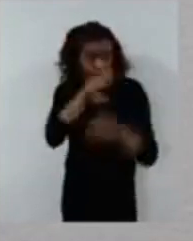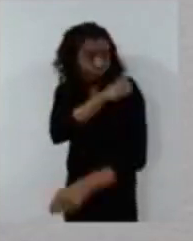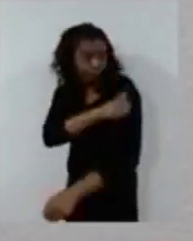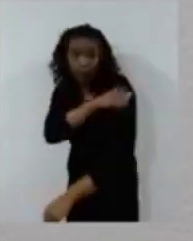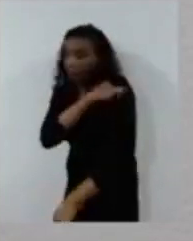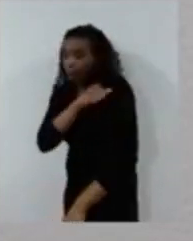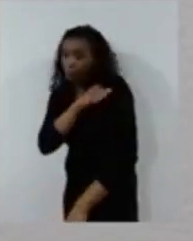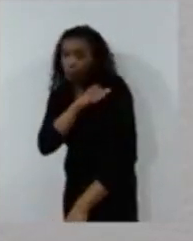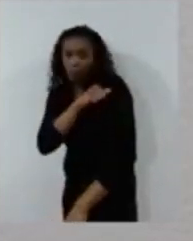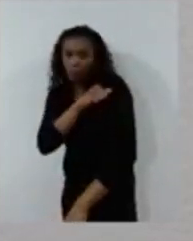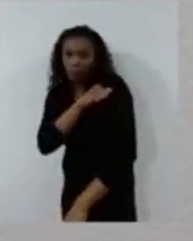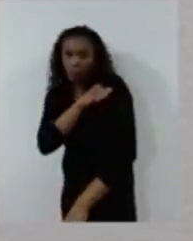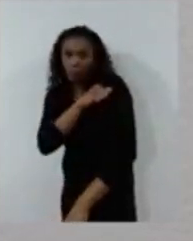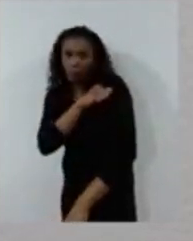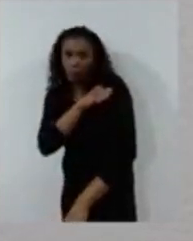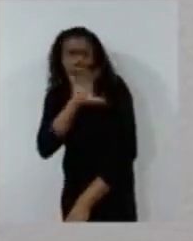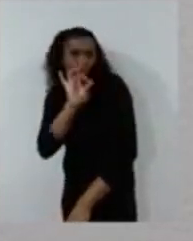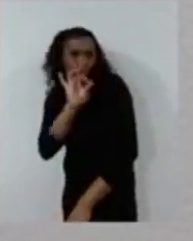corpo assistencial.